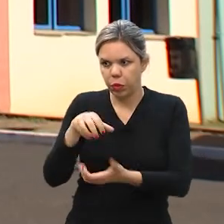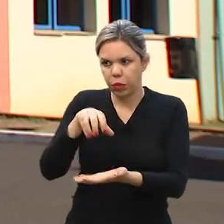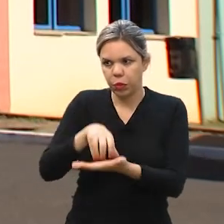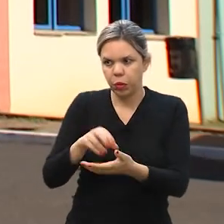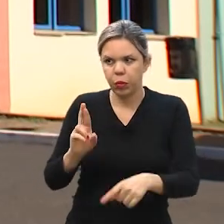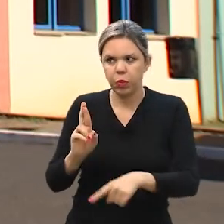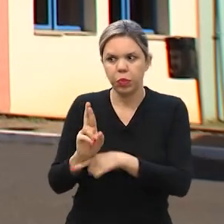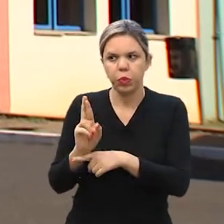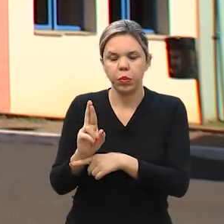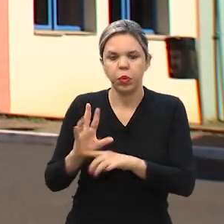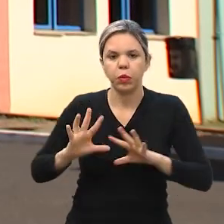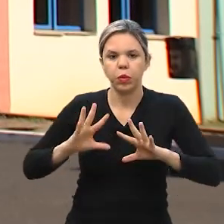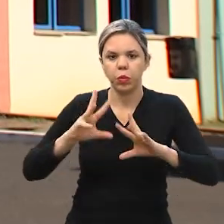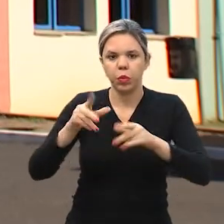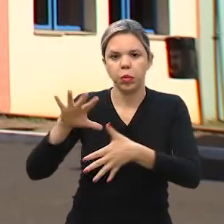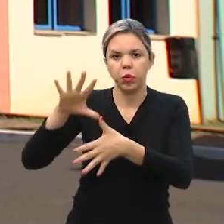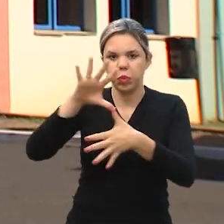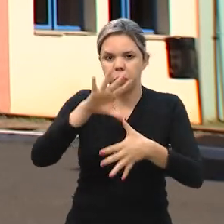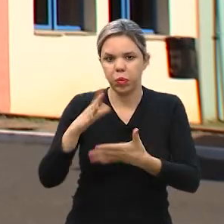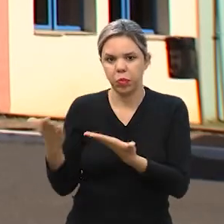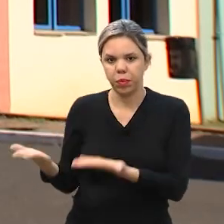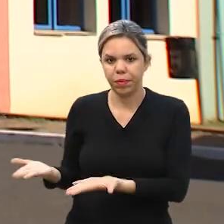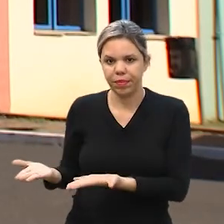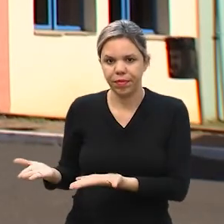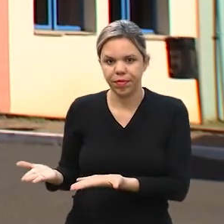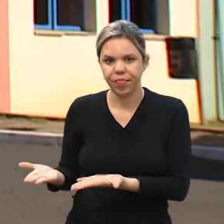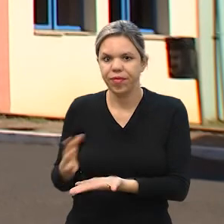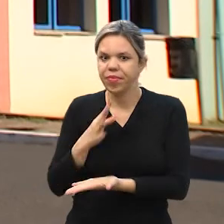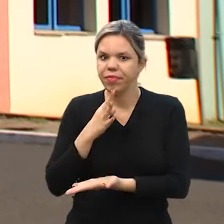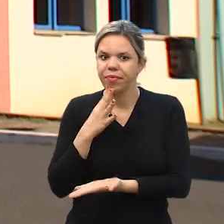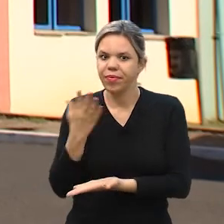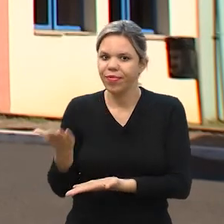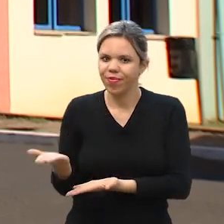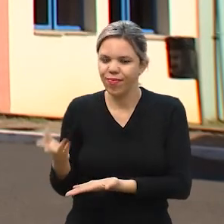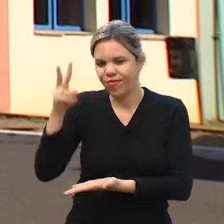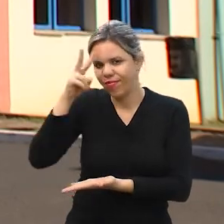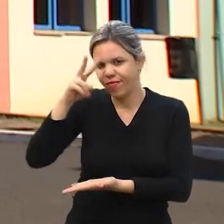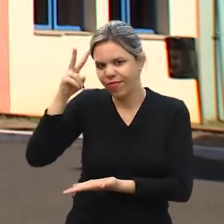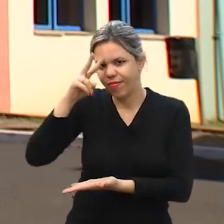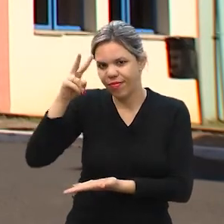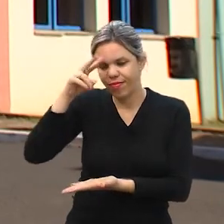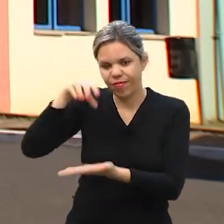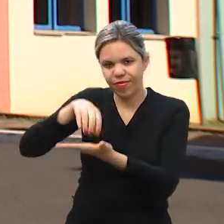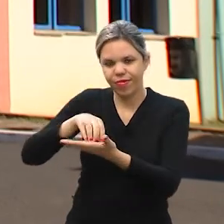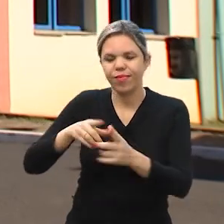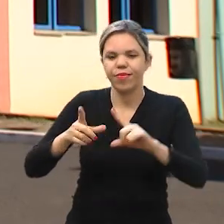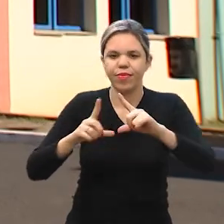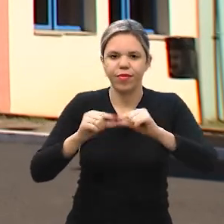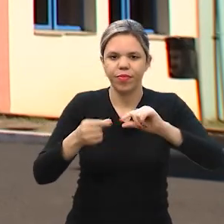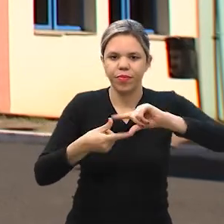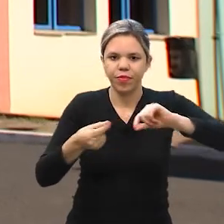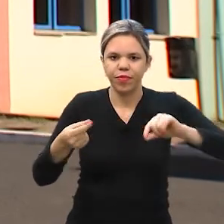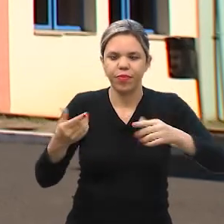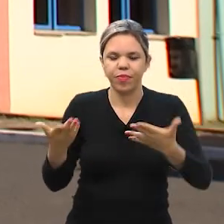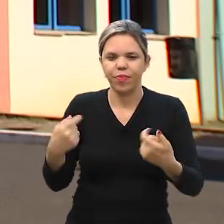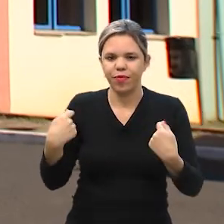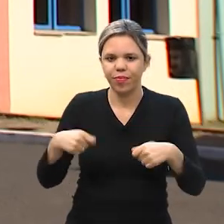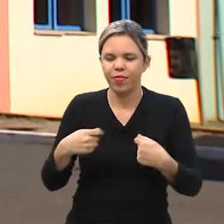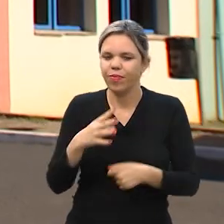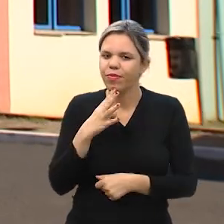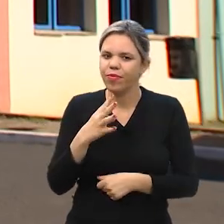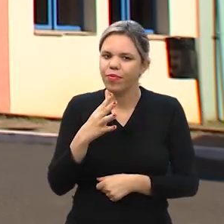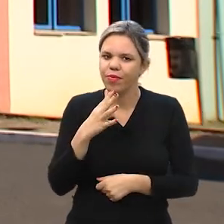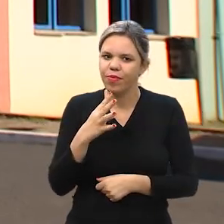de referência para toda a América Latina? Para a gente conhecer a história do Centro Infantil Boldrini, a gente precisa